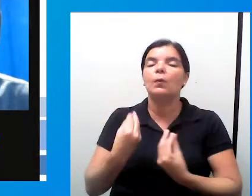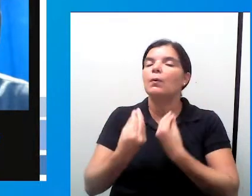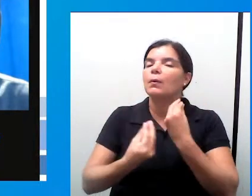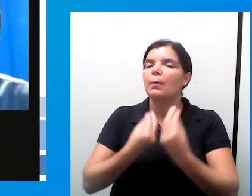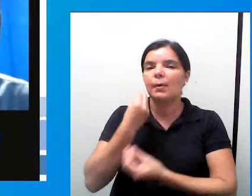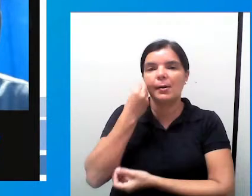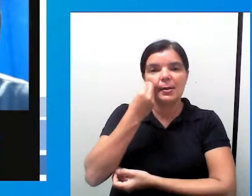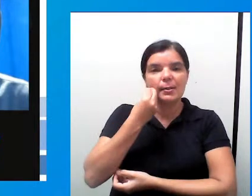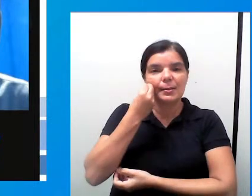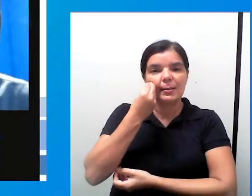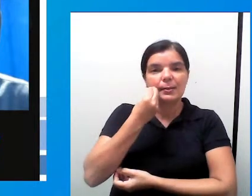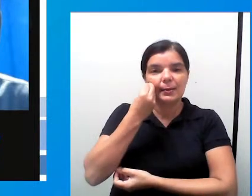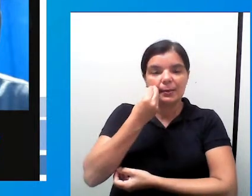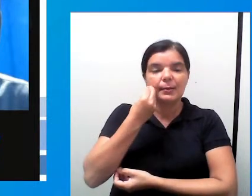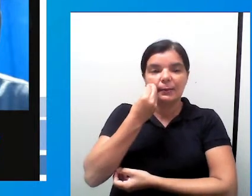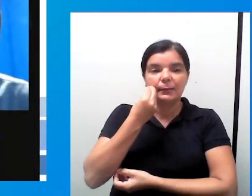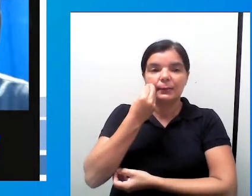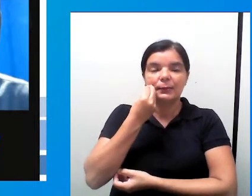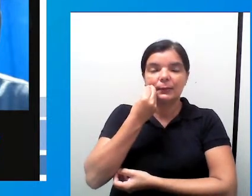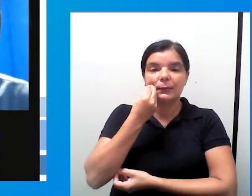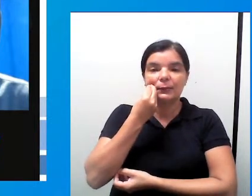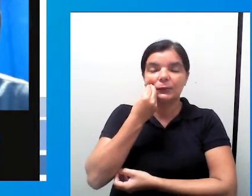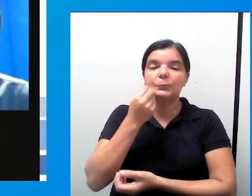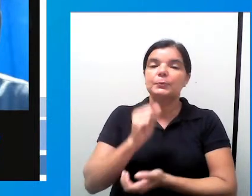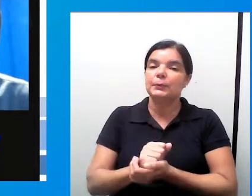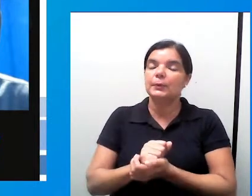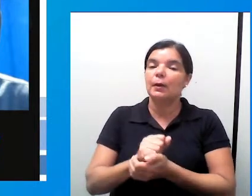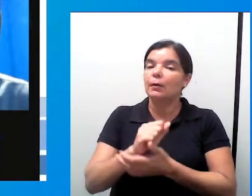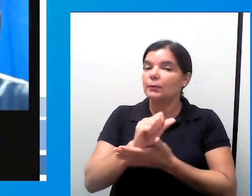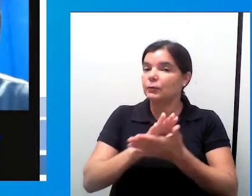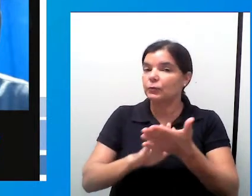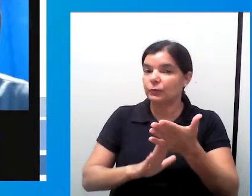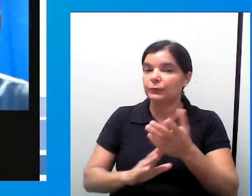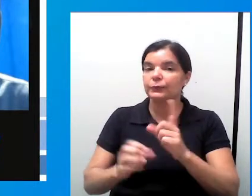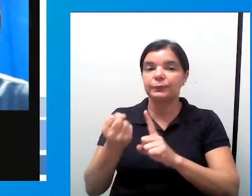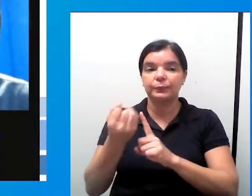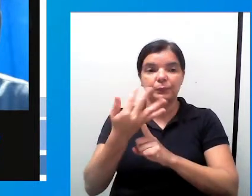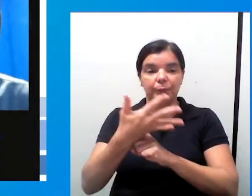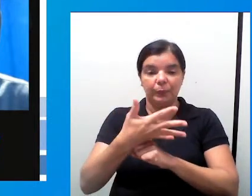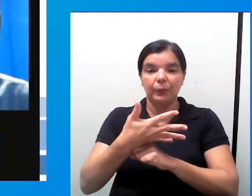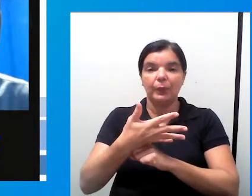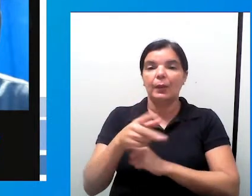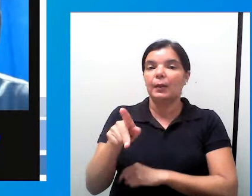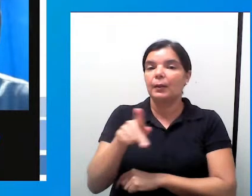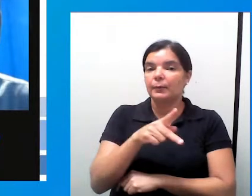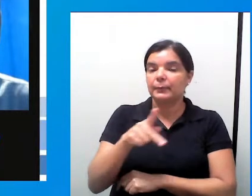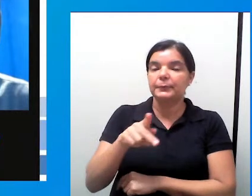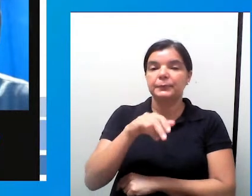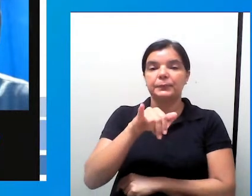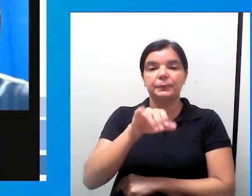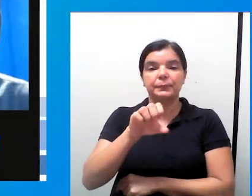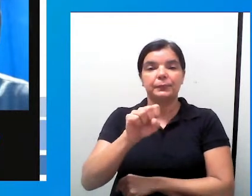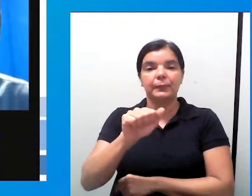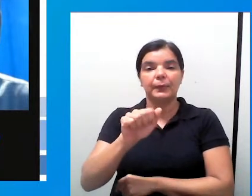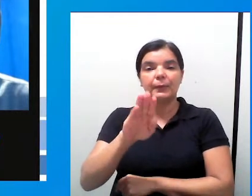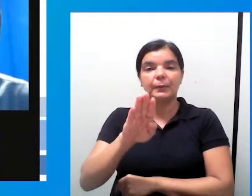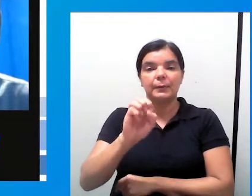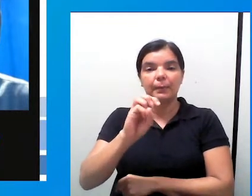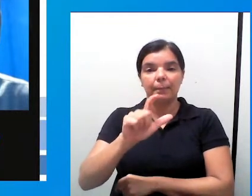experiência durante a sua atividade de extensão. Então, essa aqui à esquerda é a professora Isabela, professora de